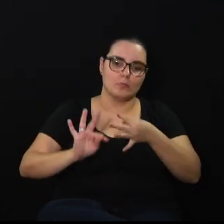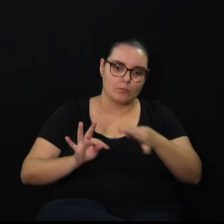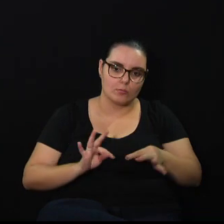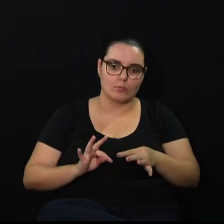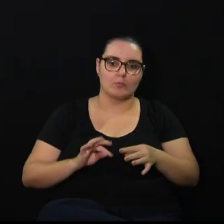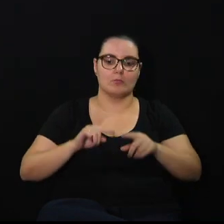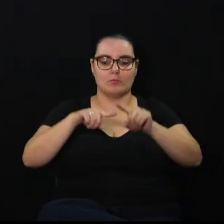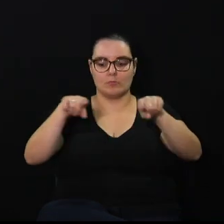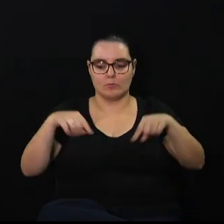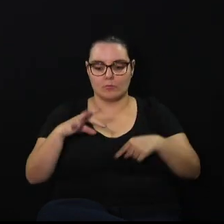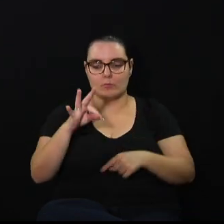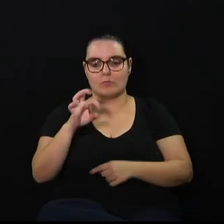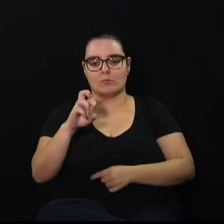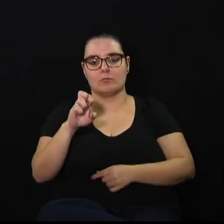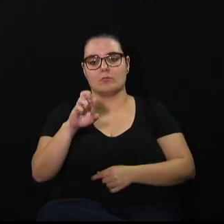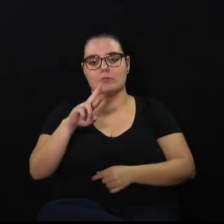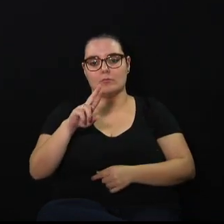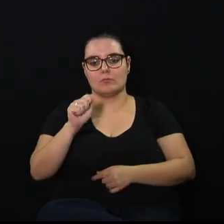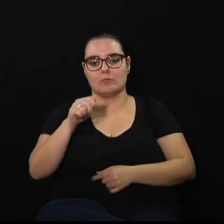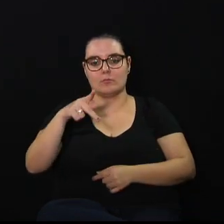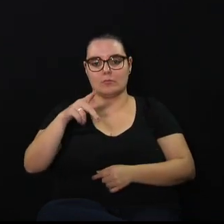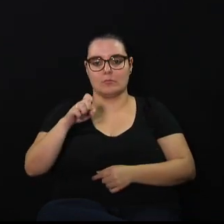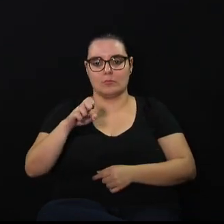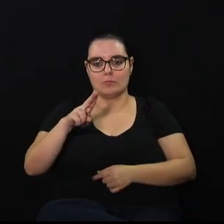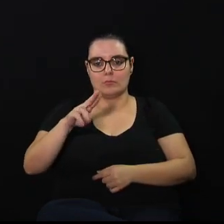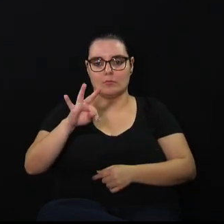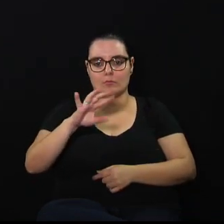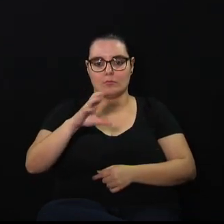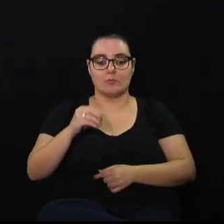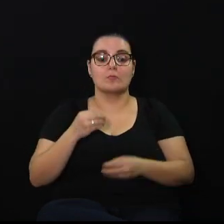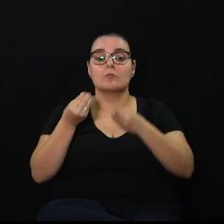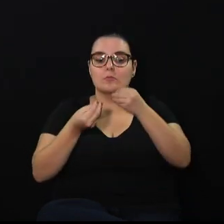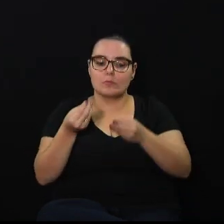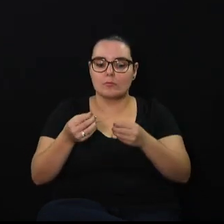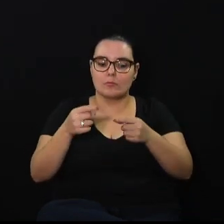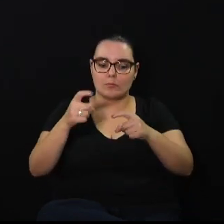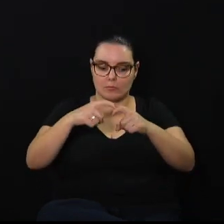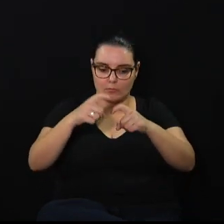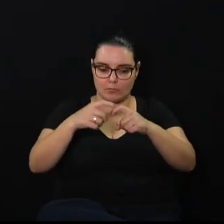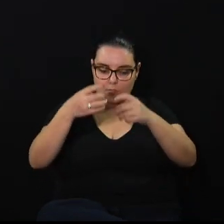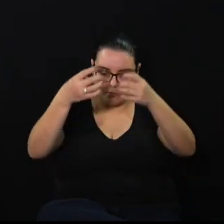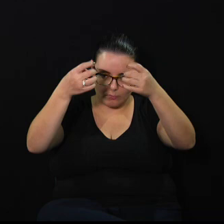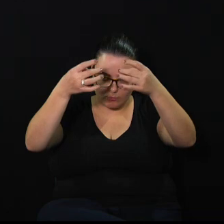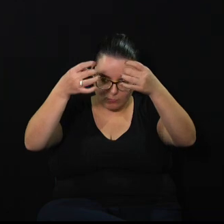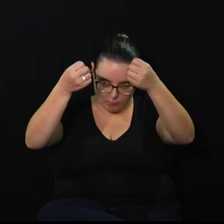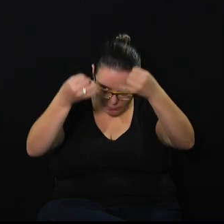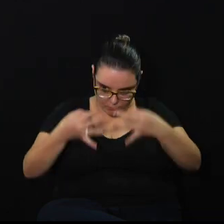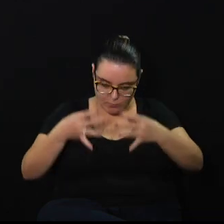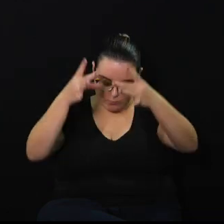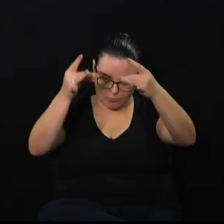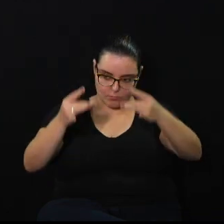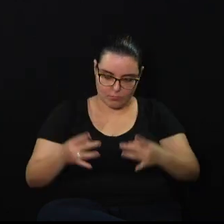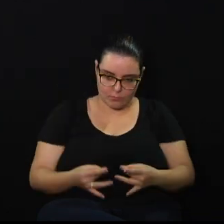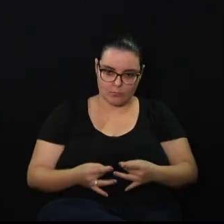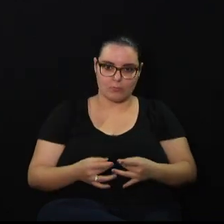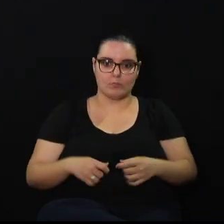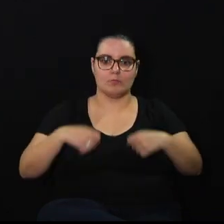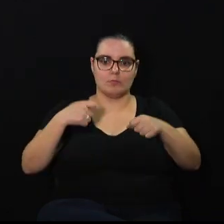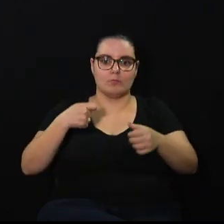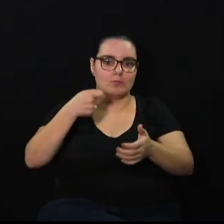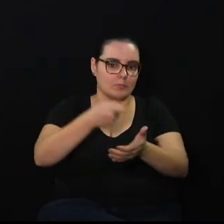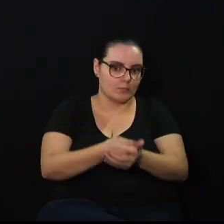terapêutica dessa rotina da forma como está ali vai ter que ser pago sem